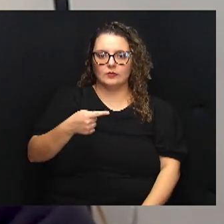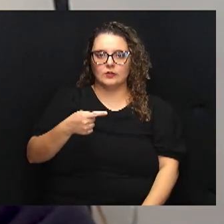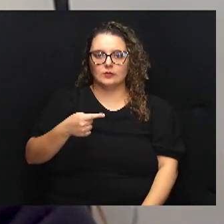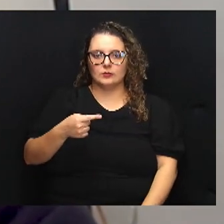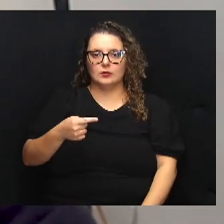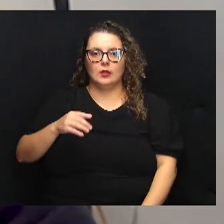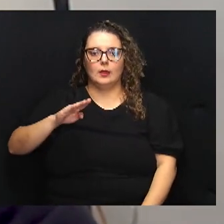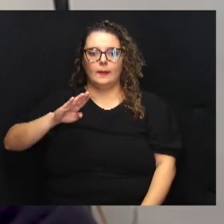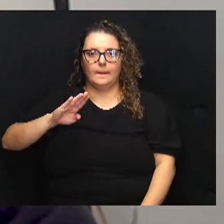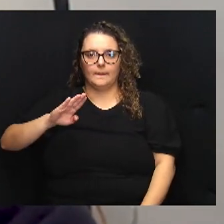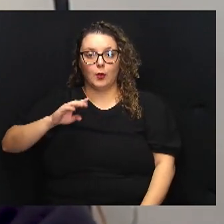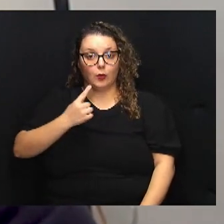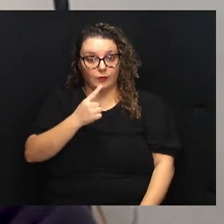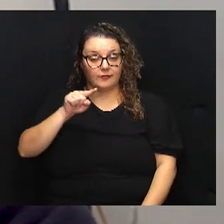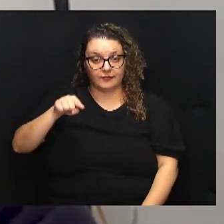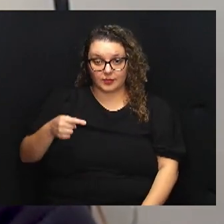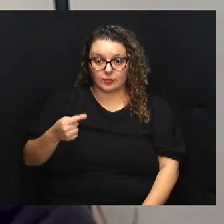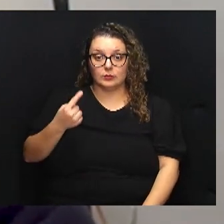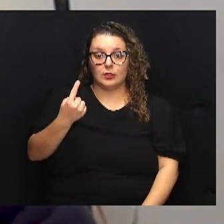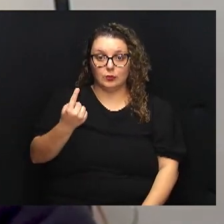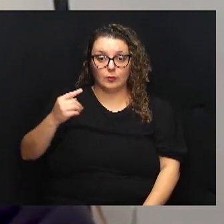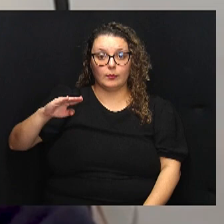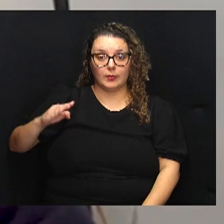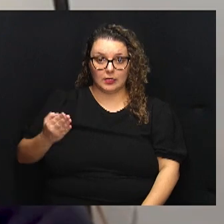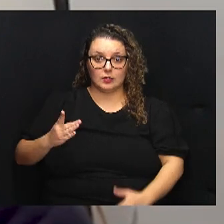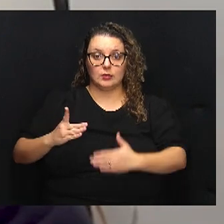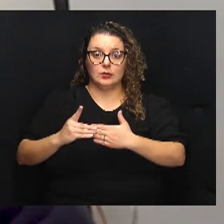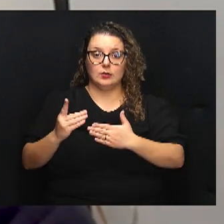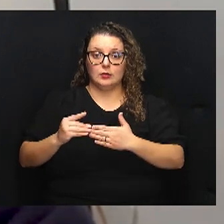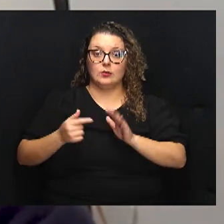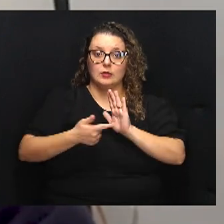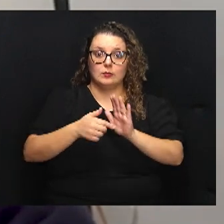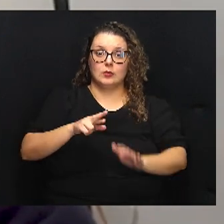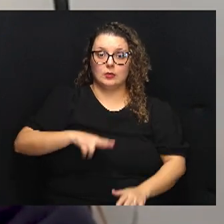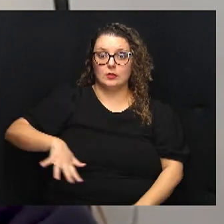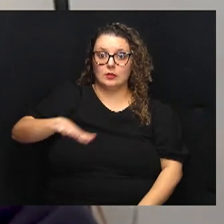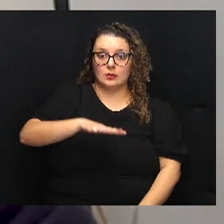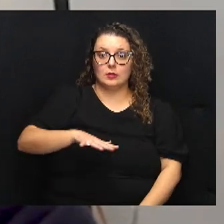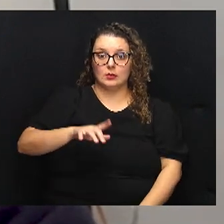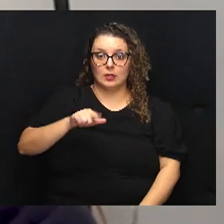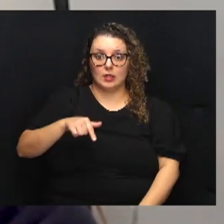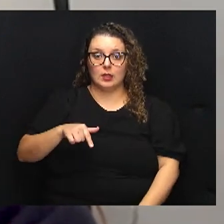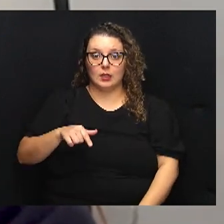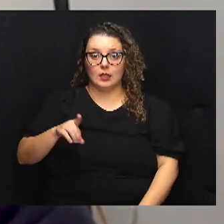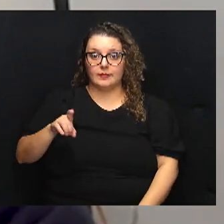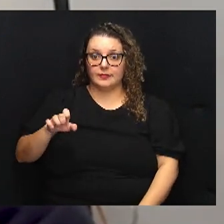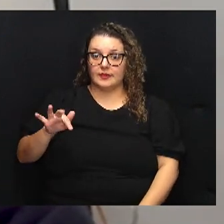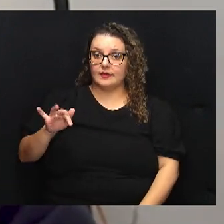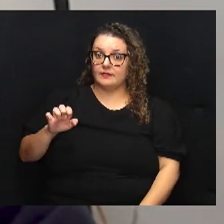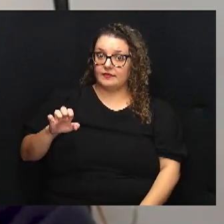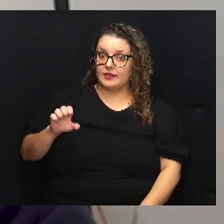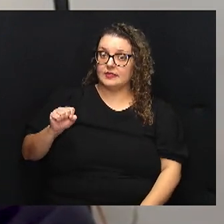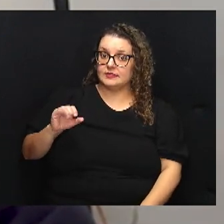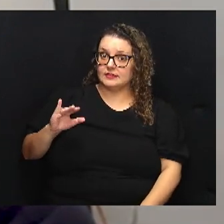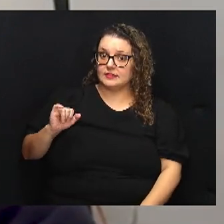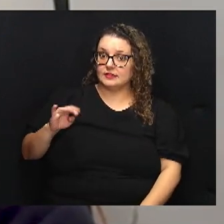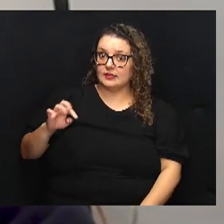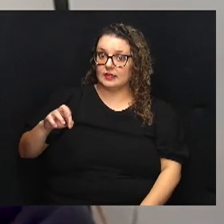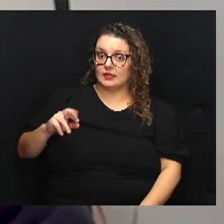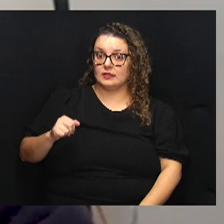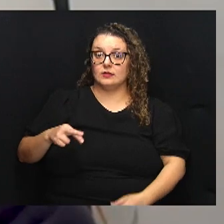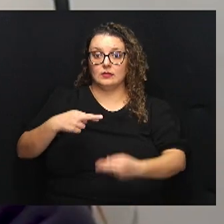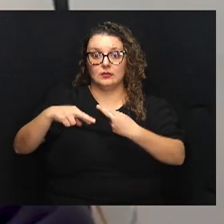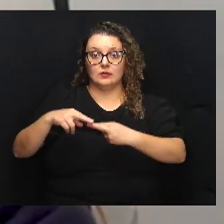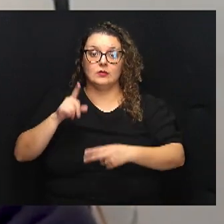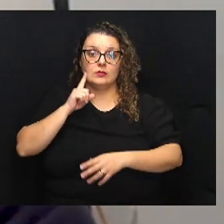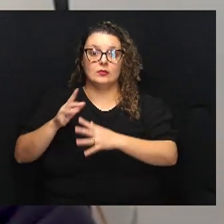dólares, o que mostra que nossa regional é deficitária na relação comercial com os Estados Unidos, seguindo